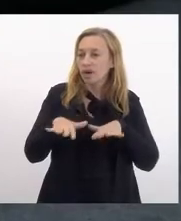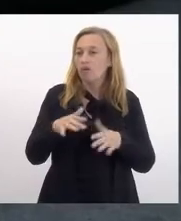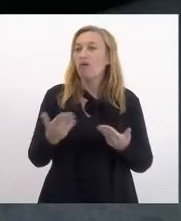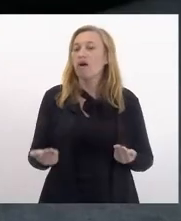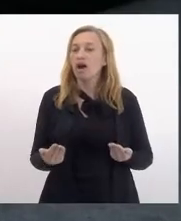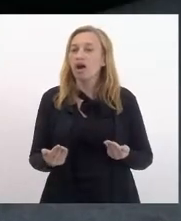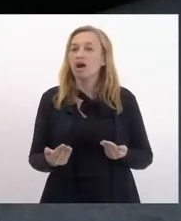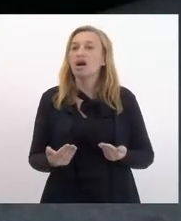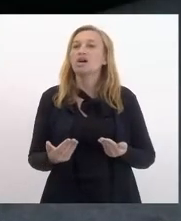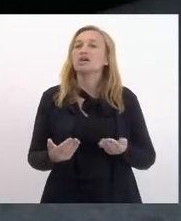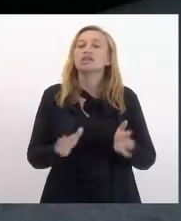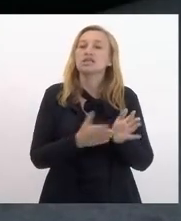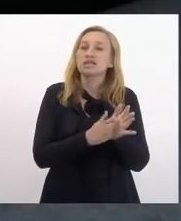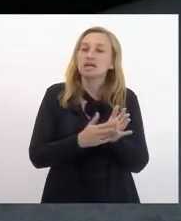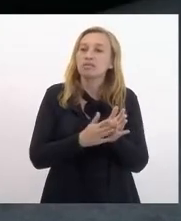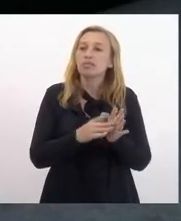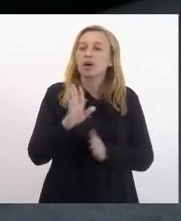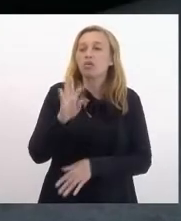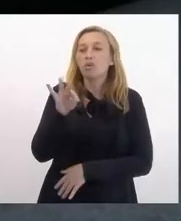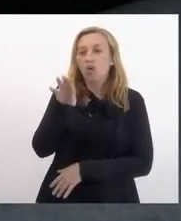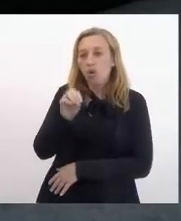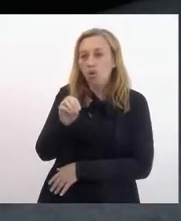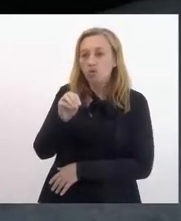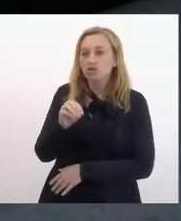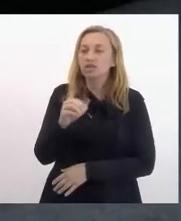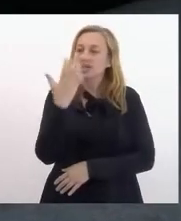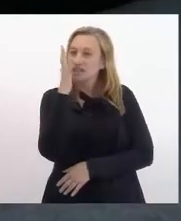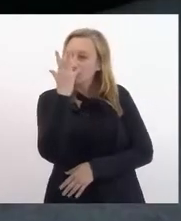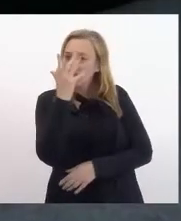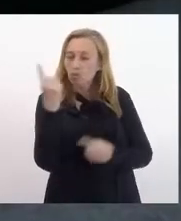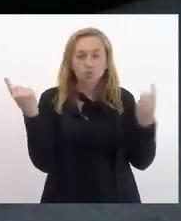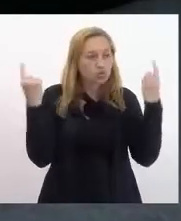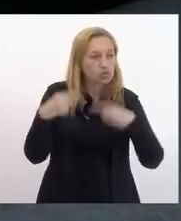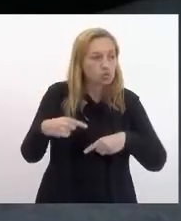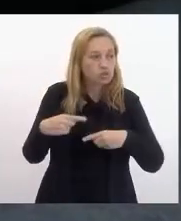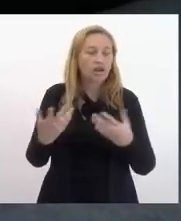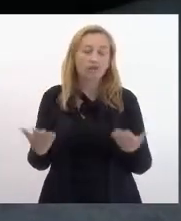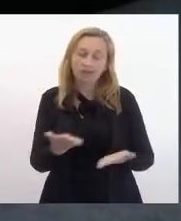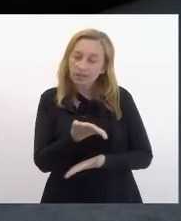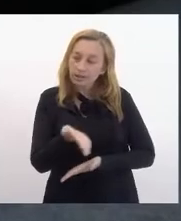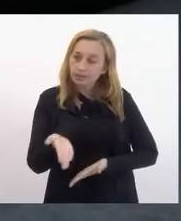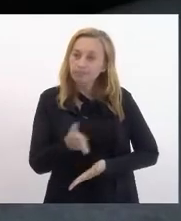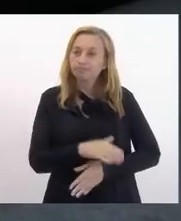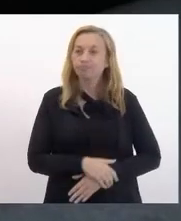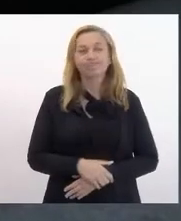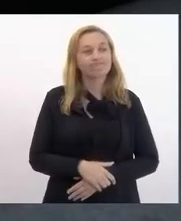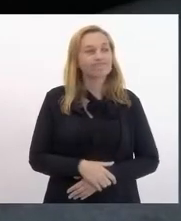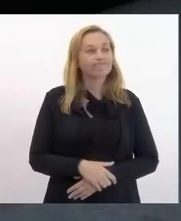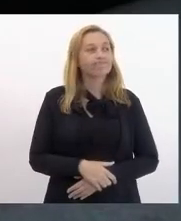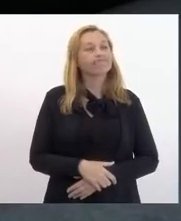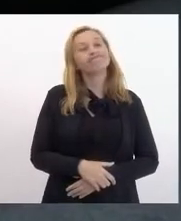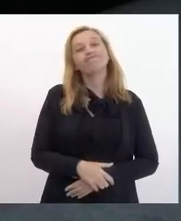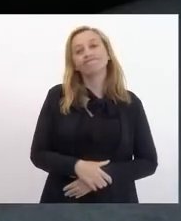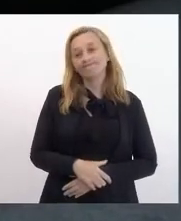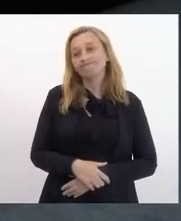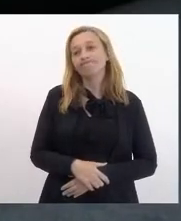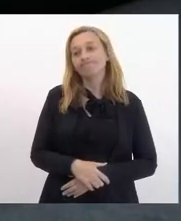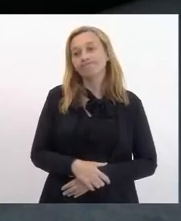fazia samba para os blocos de carnaval, disputava os blocos aqui. Ou seja,